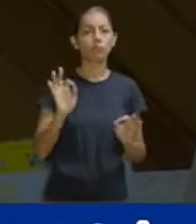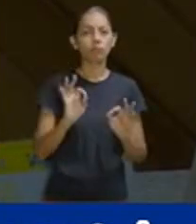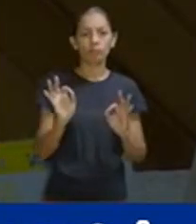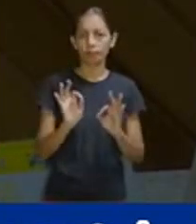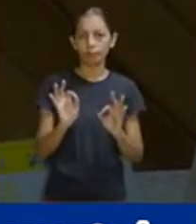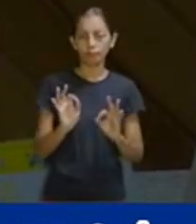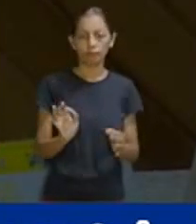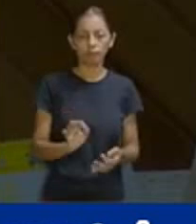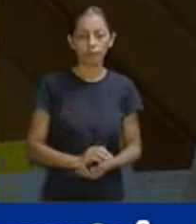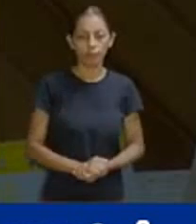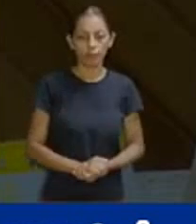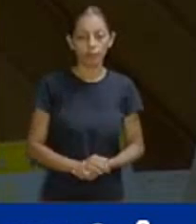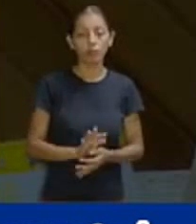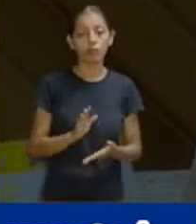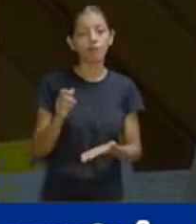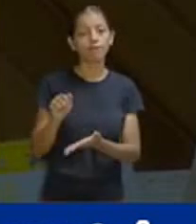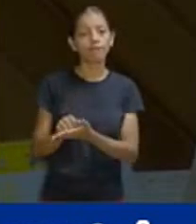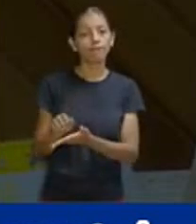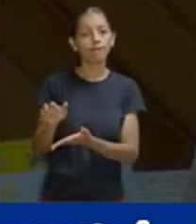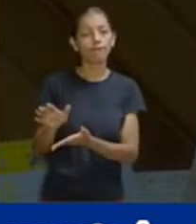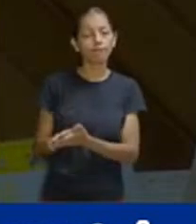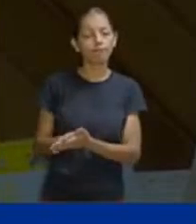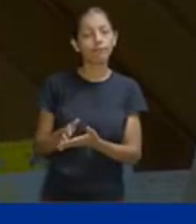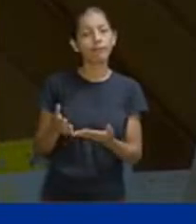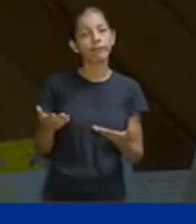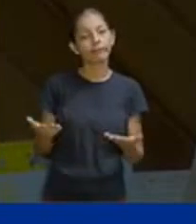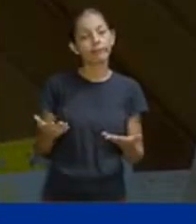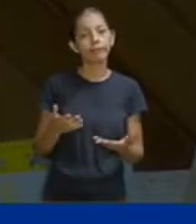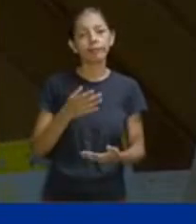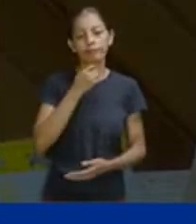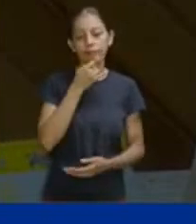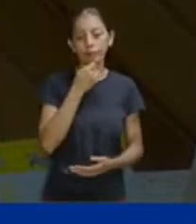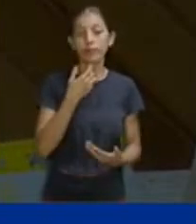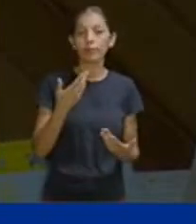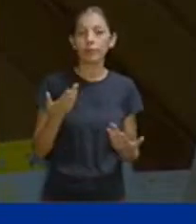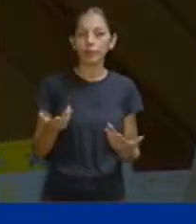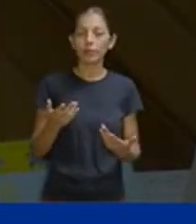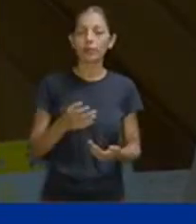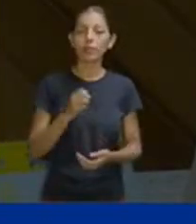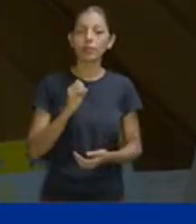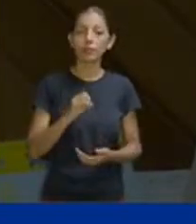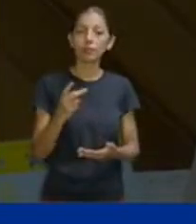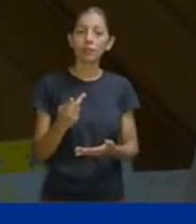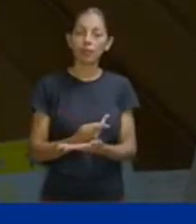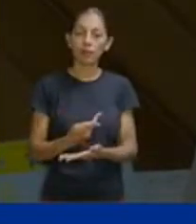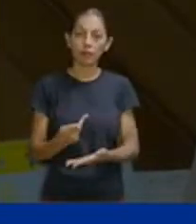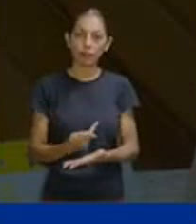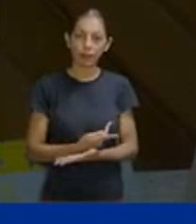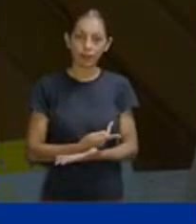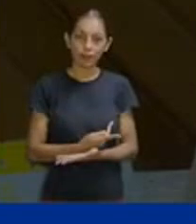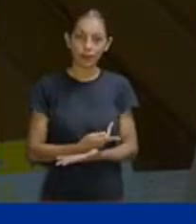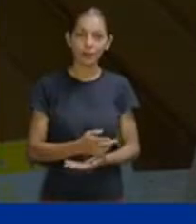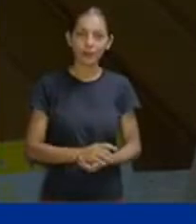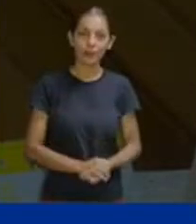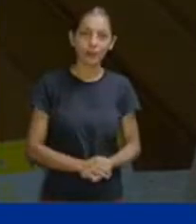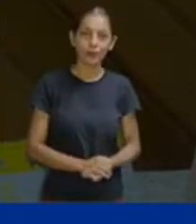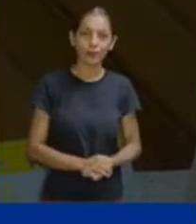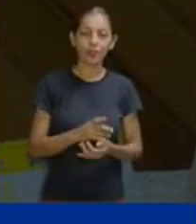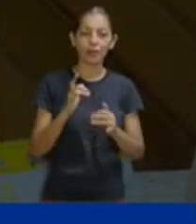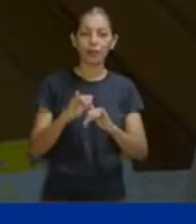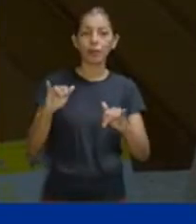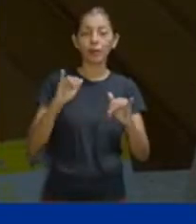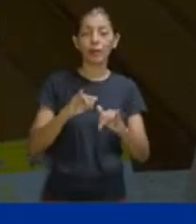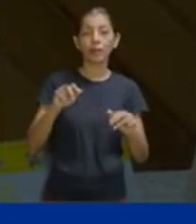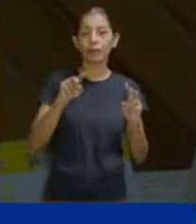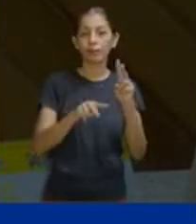que é inaplicável a multa, na medida em que somente é cabível aos erros de previsão dimensional em propaganda